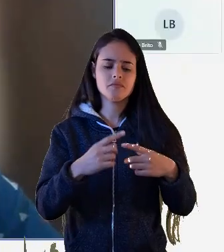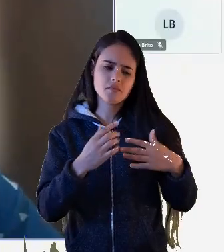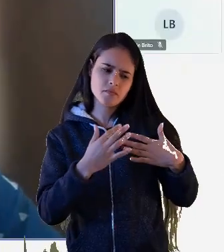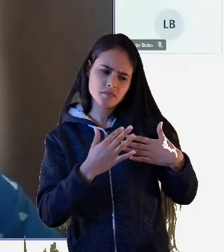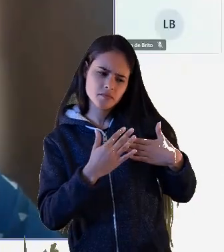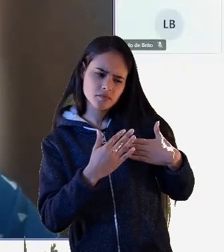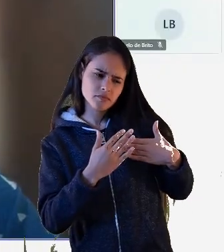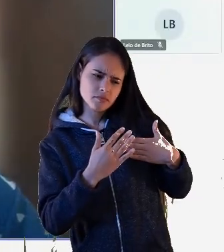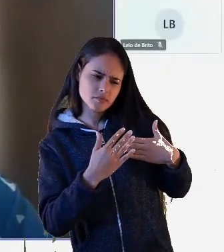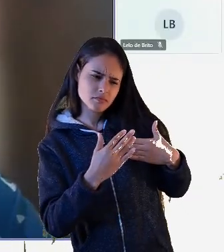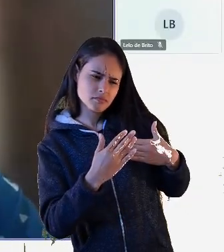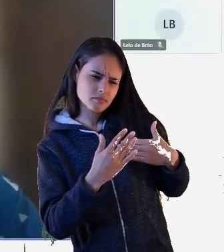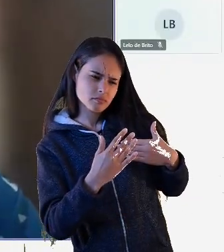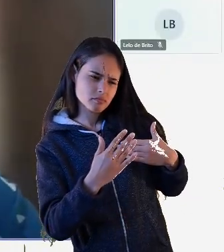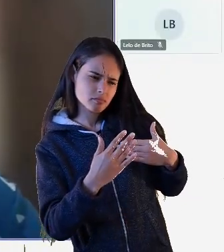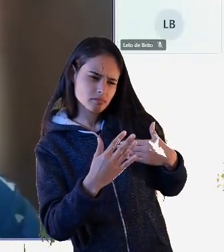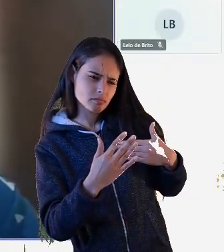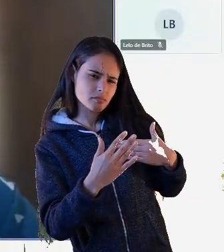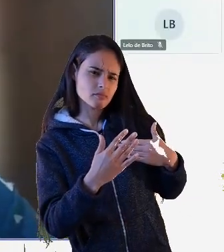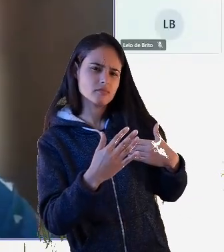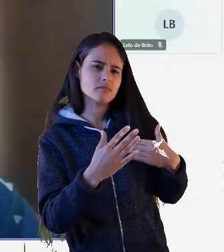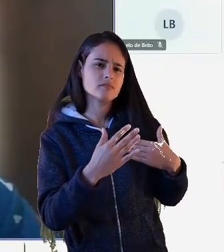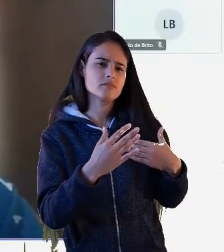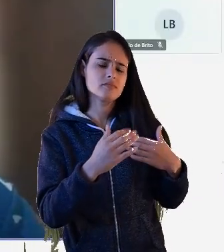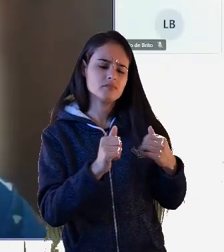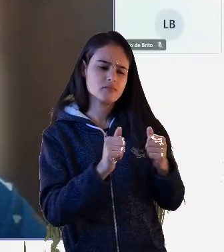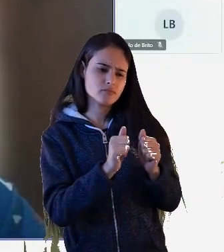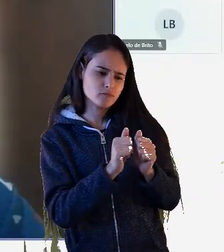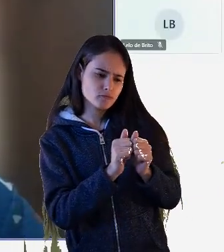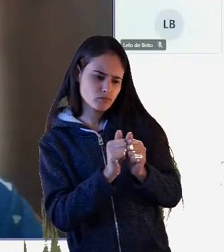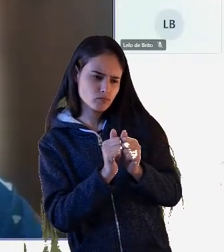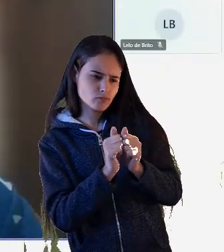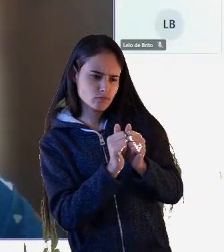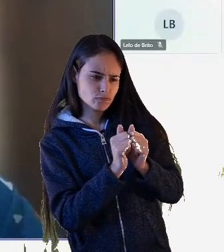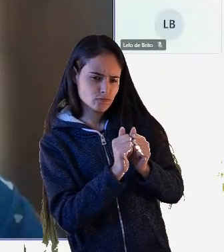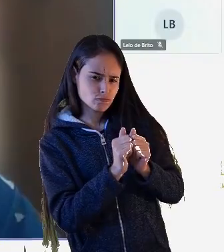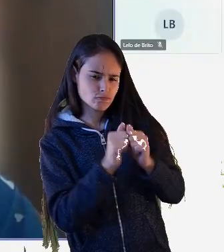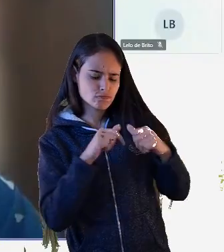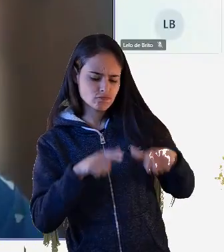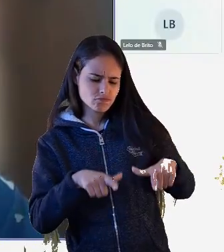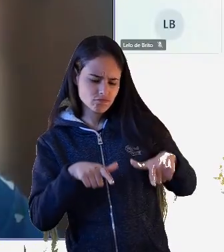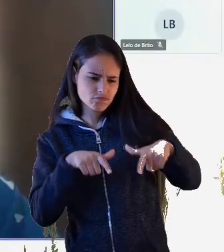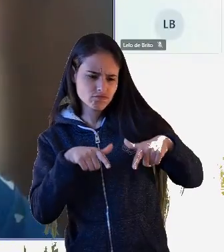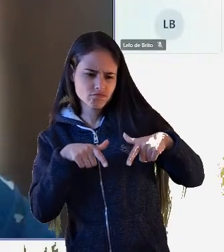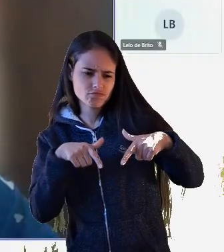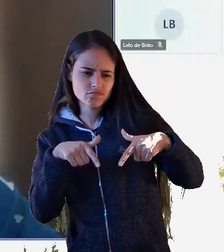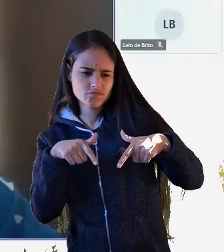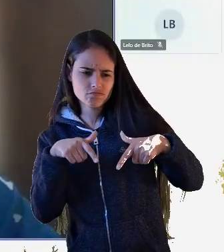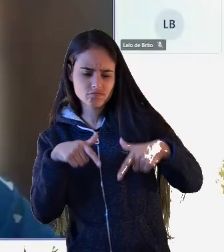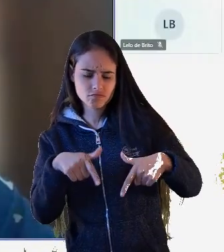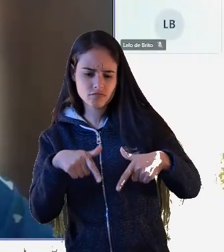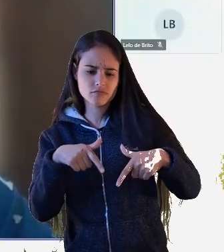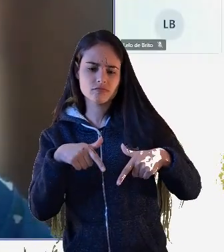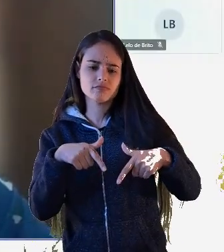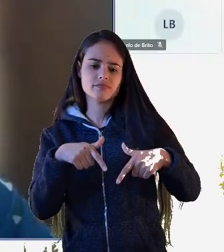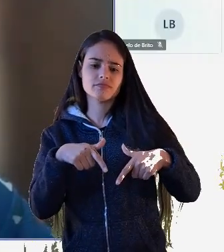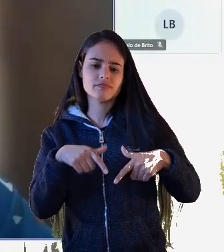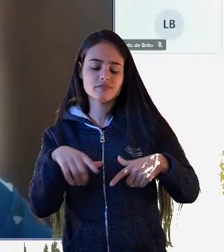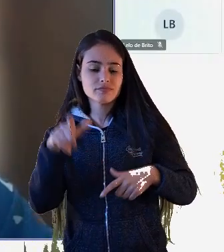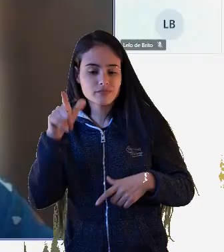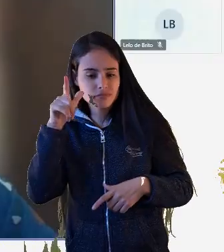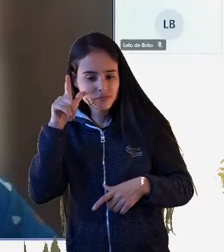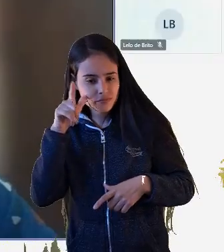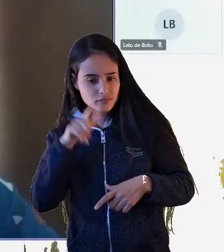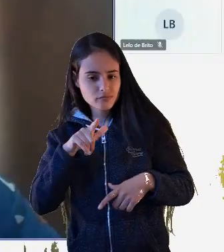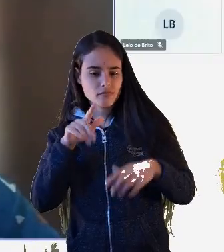melhorar tudo isso, né? Então, como eu disse, estamos longe, por isso que a gente está aqui hoje, inclusive. Então, vou passar para as cotas, né? Que são,